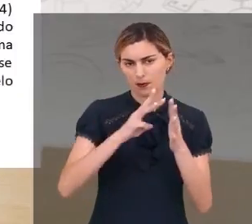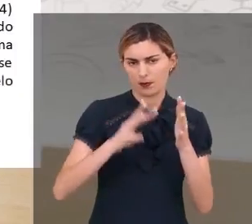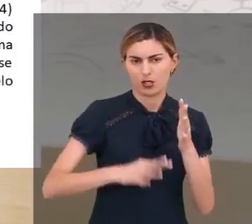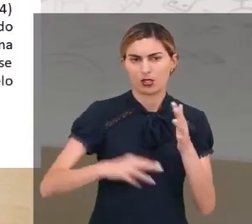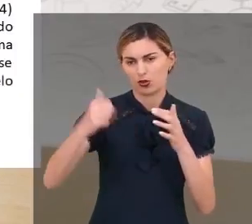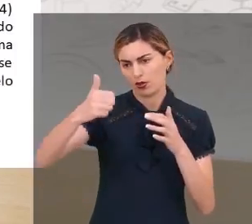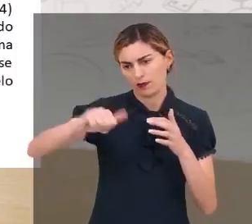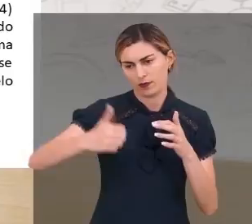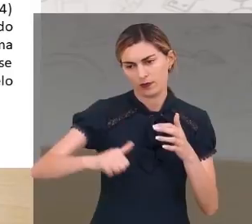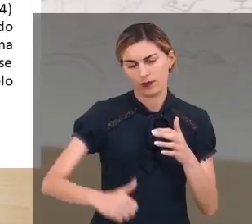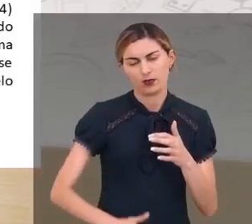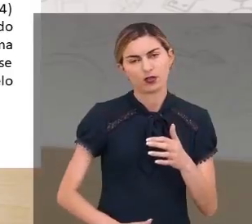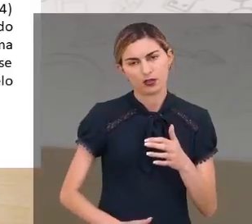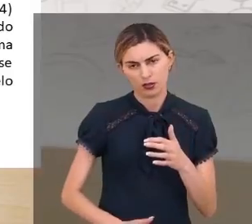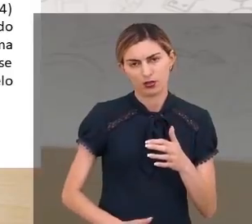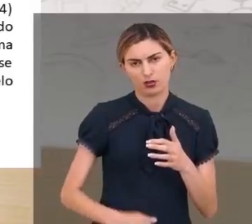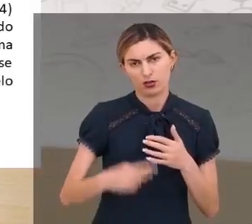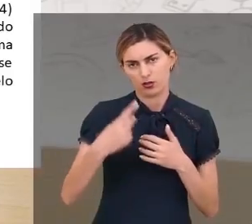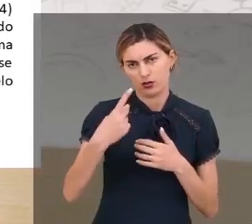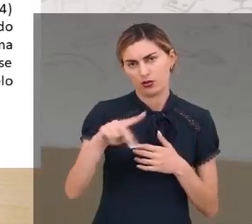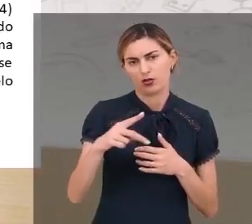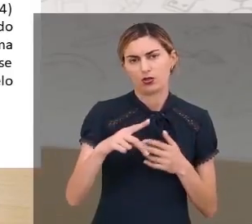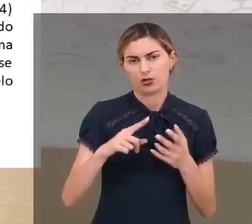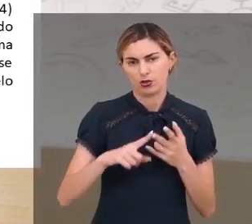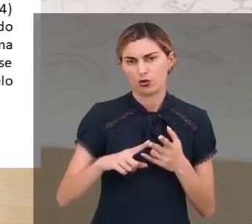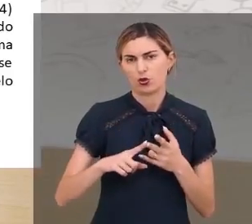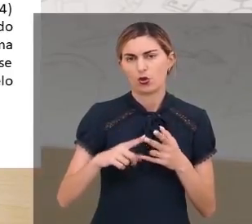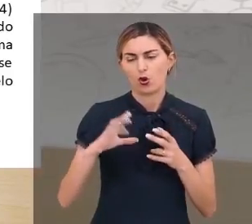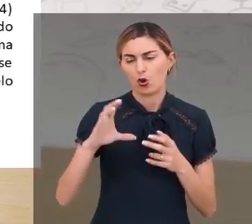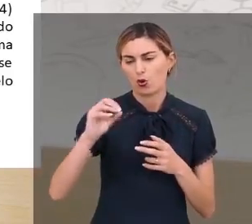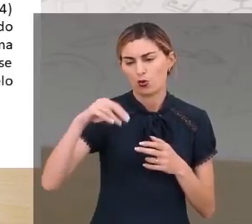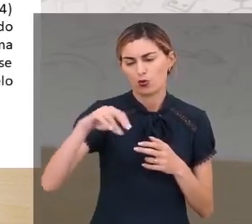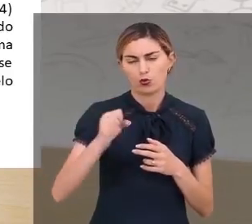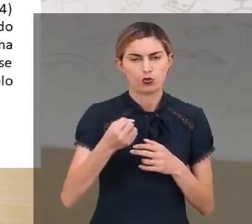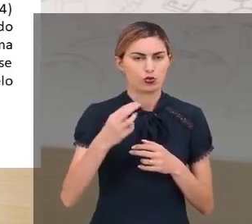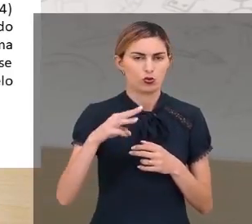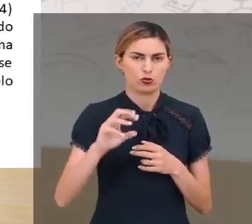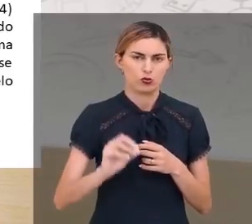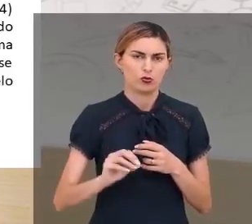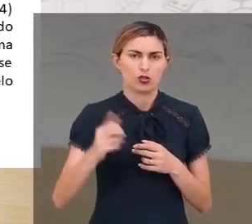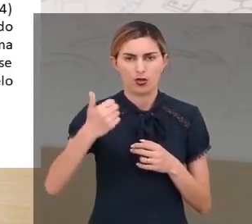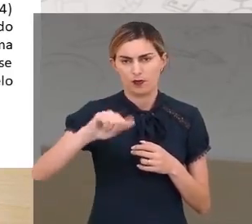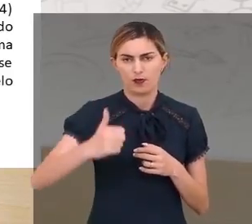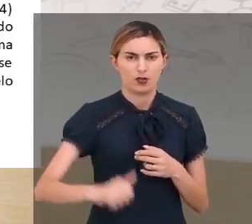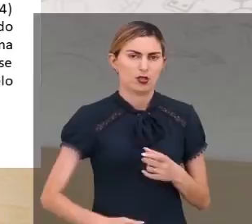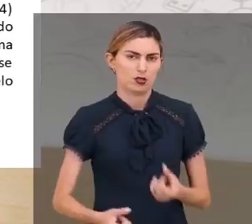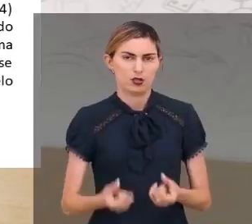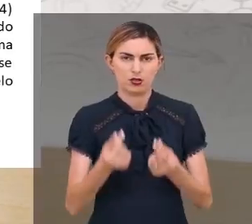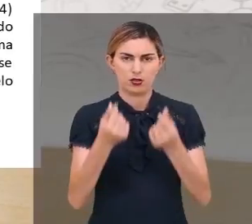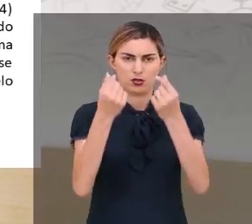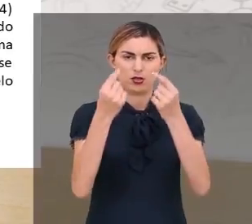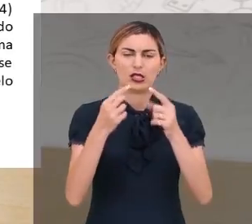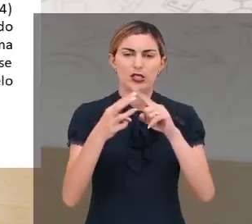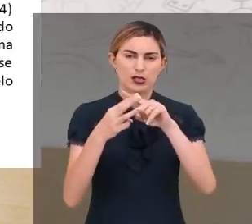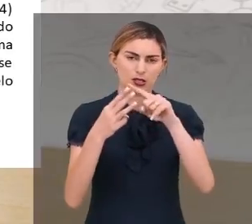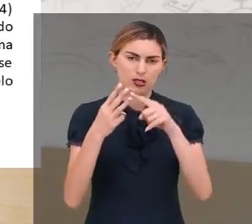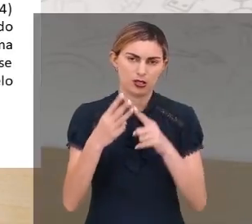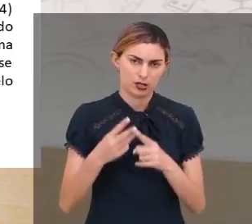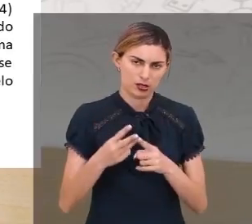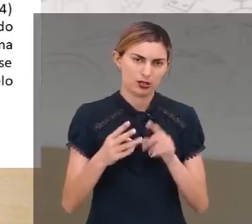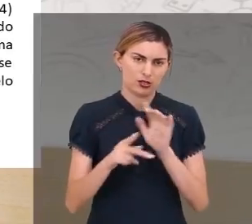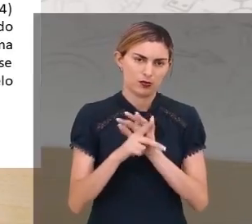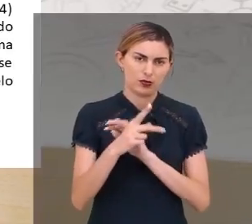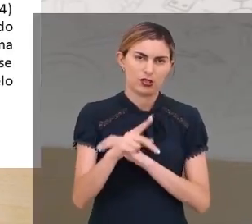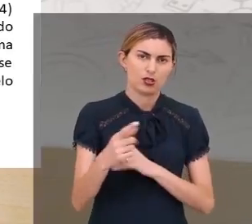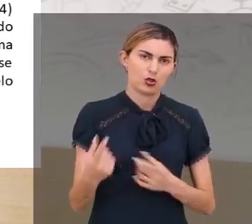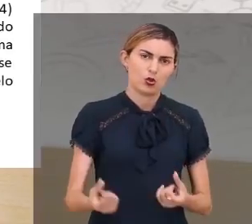3 métodos de avaliação, neste caso, não pelo consumo, mas avaliação monetária. Então, as 3